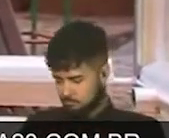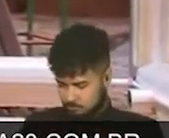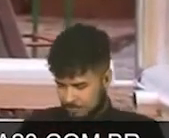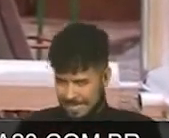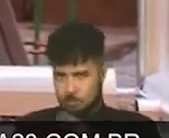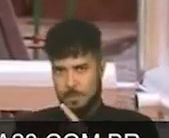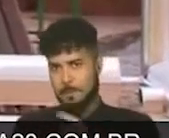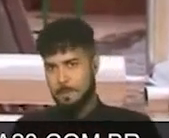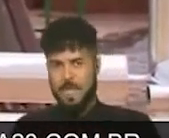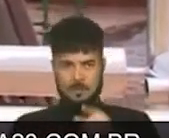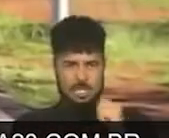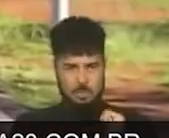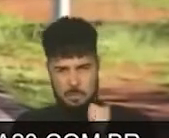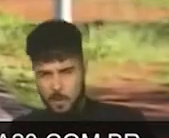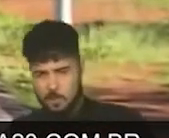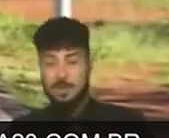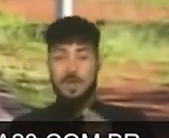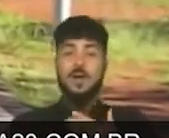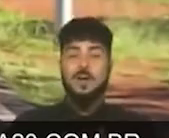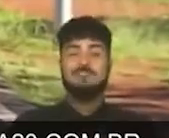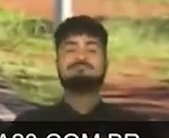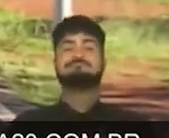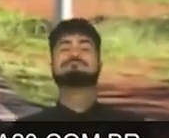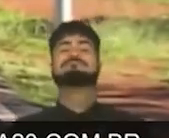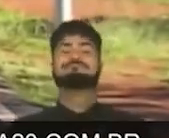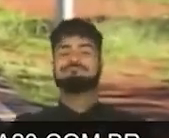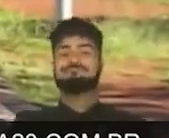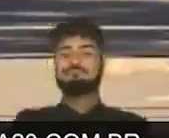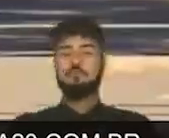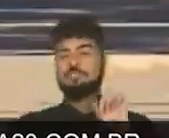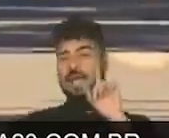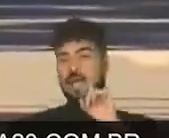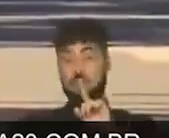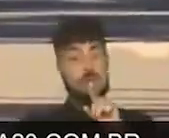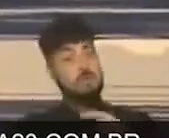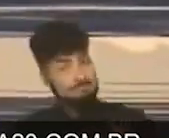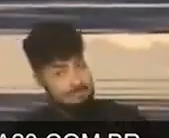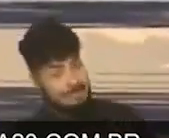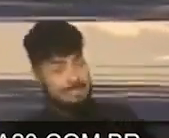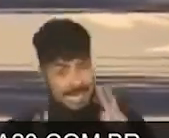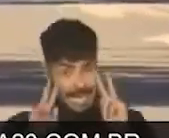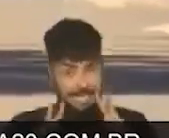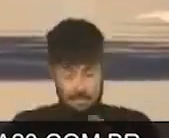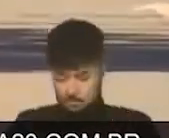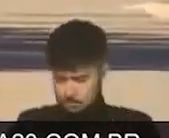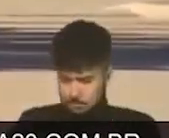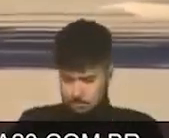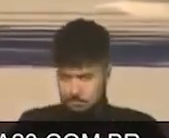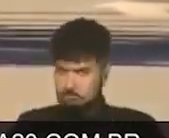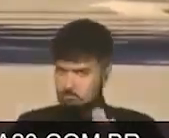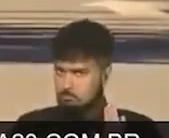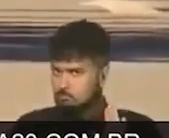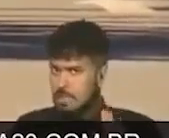pratica esporte ou gosta de tomar sol para ter o efeito bronzeado, precisa prestar atenção aos